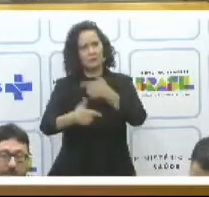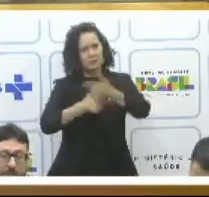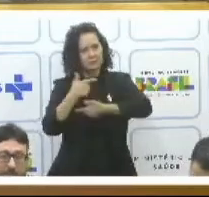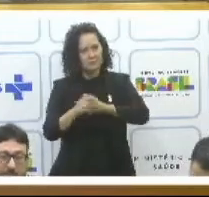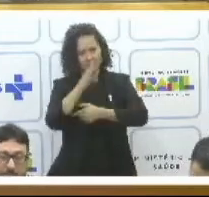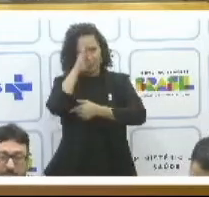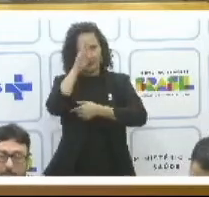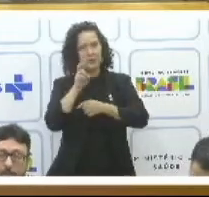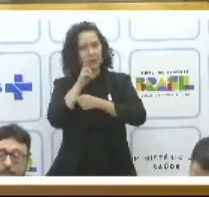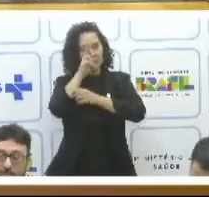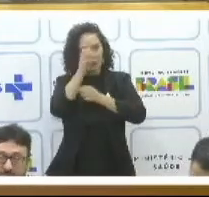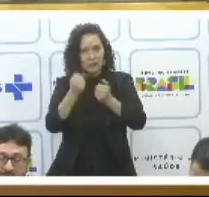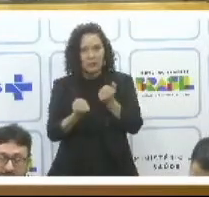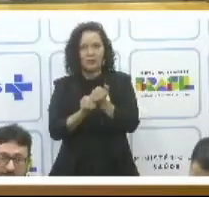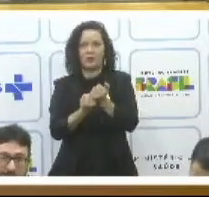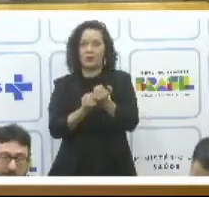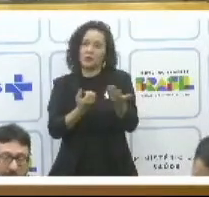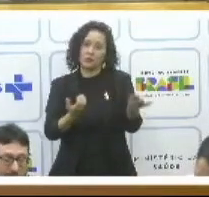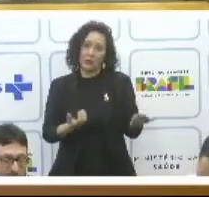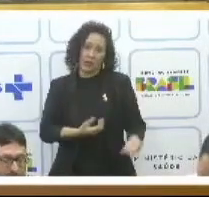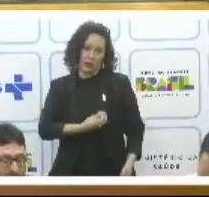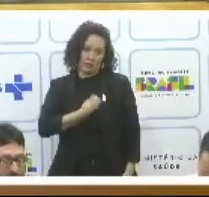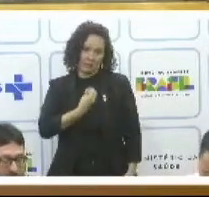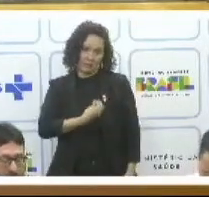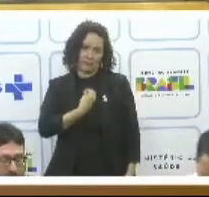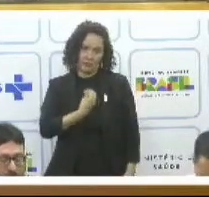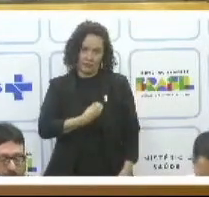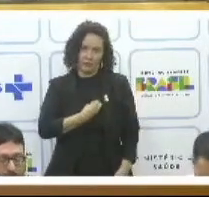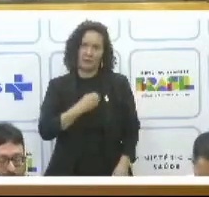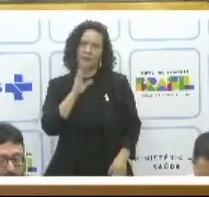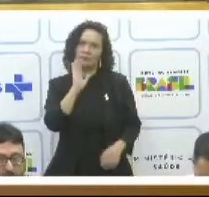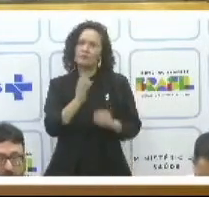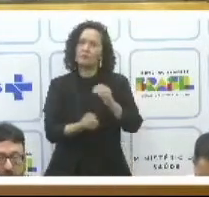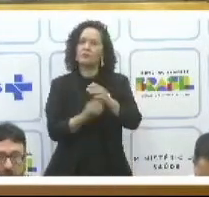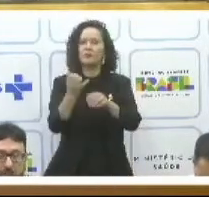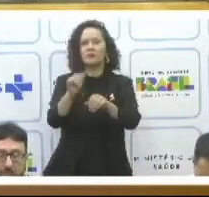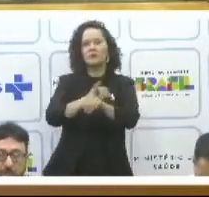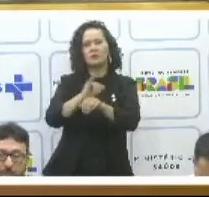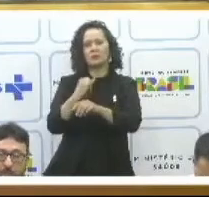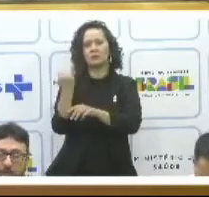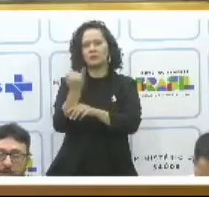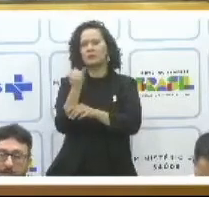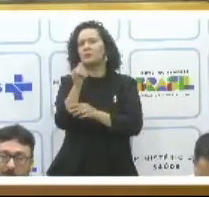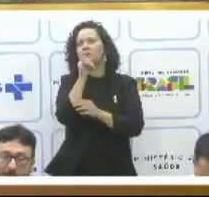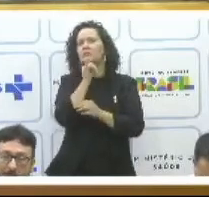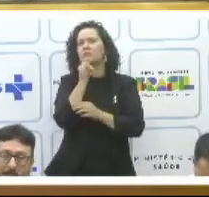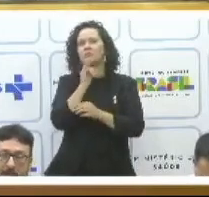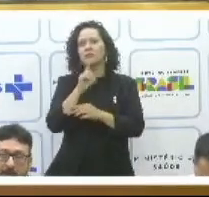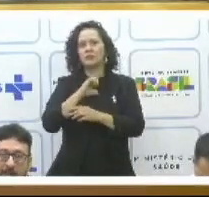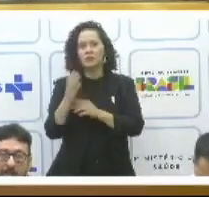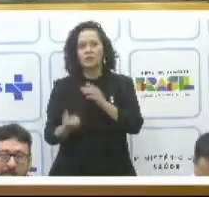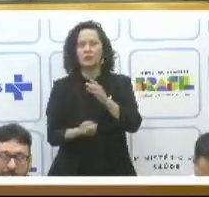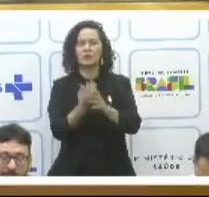né, de fortalecimento do curso de vida. Então, foram feitas ações importantíssimas, como